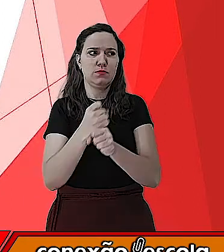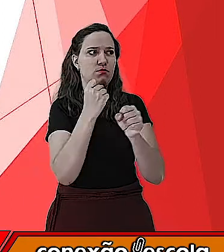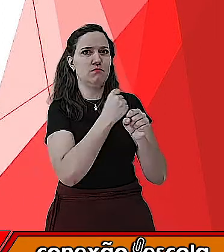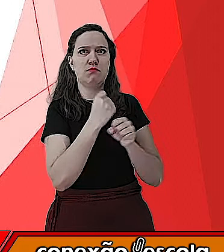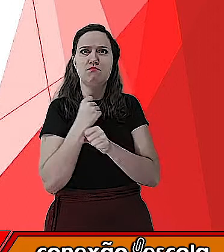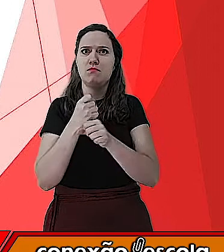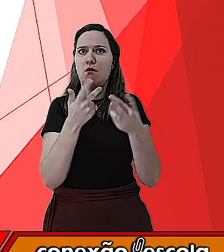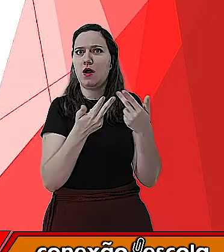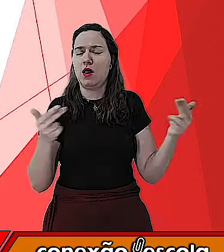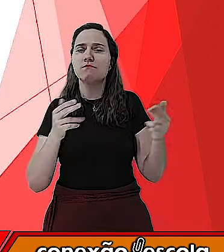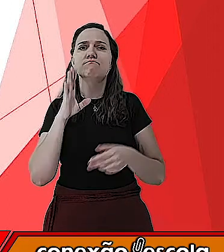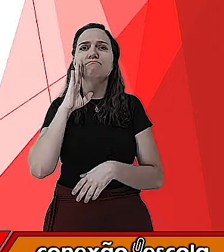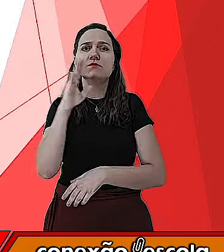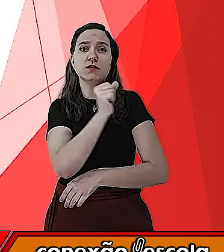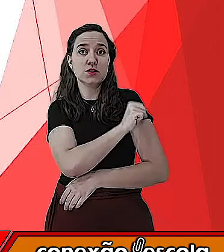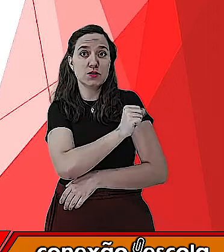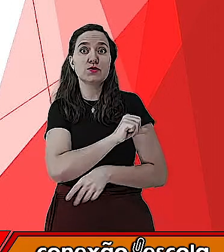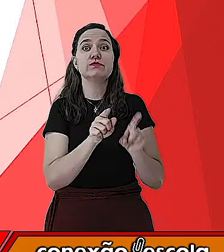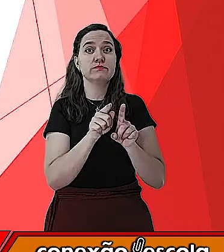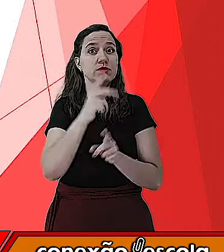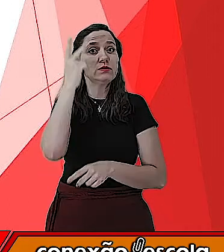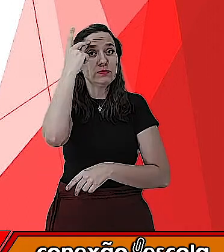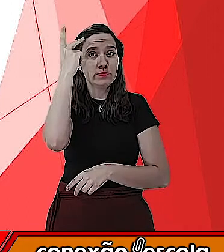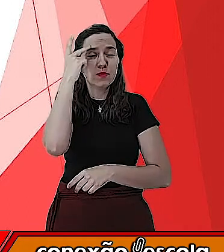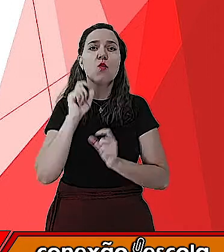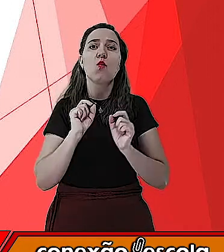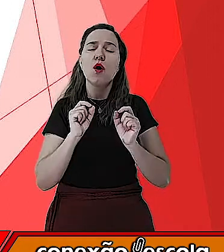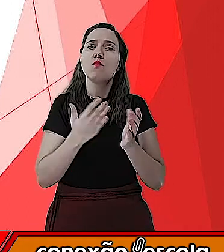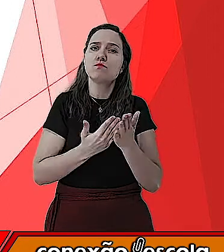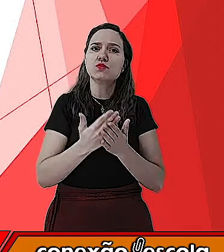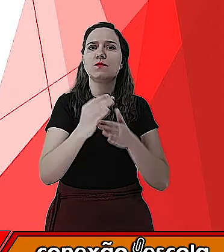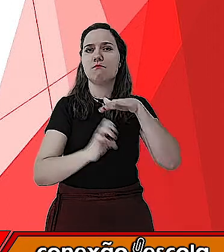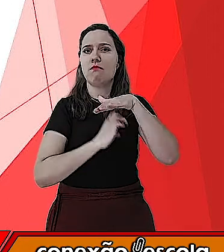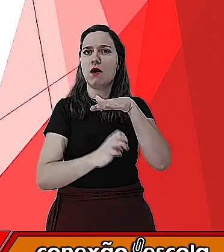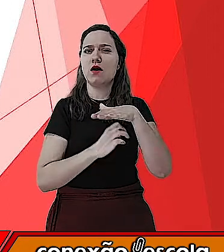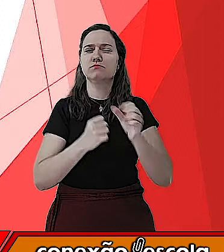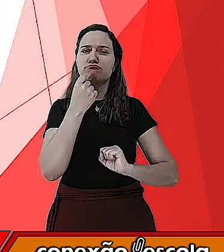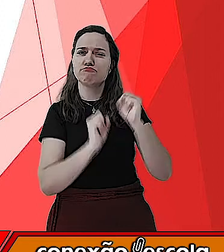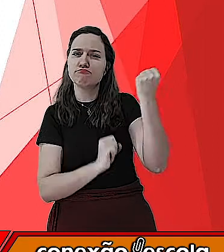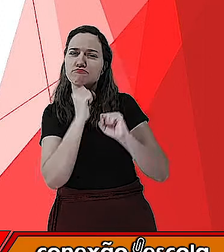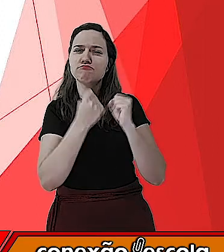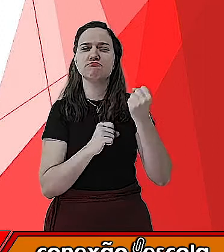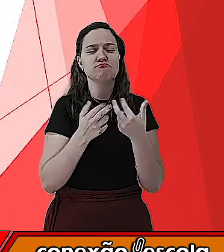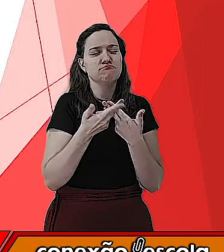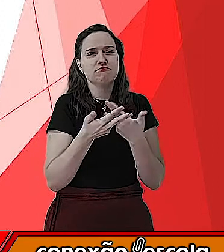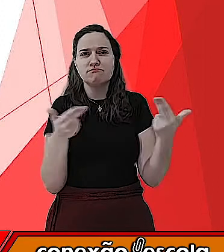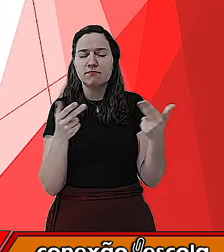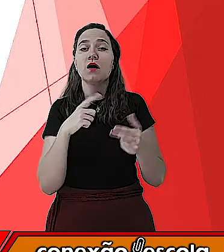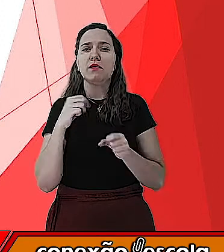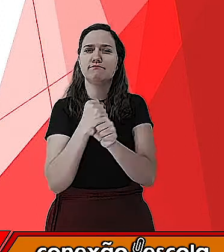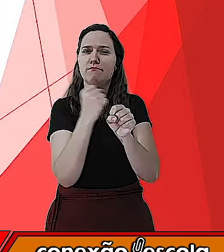de Janeiro e São Paulo. Chegaram as instalações das indústrias nas cidades. À medida que as fábricas